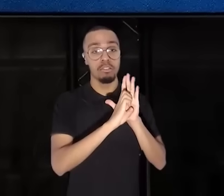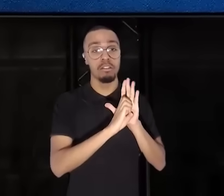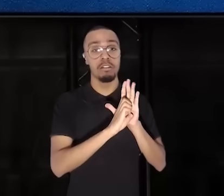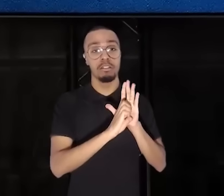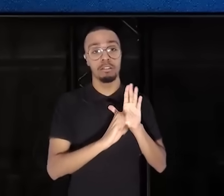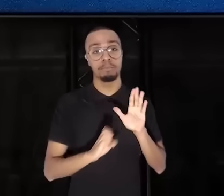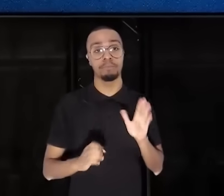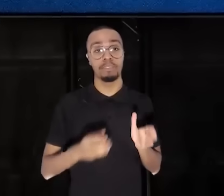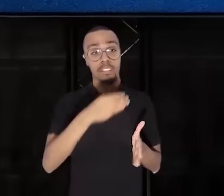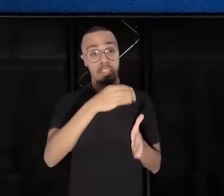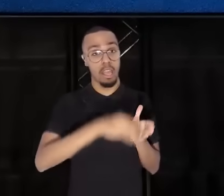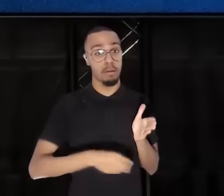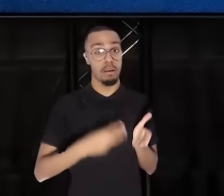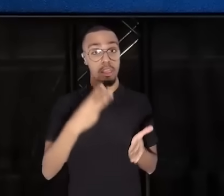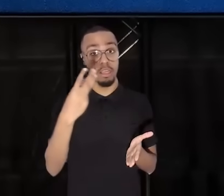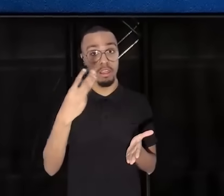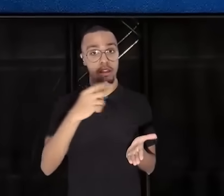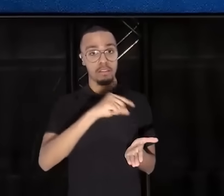versículo